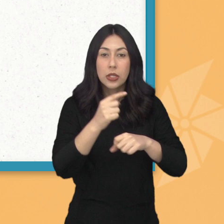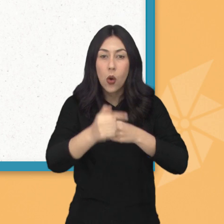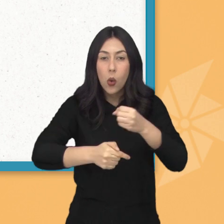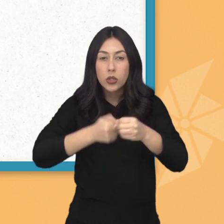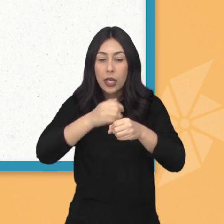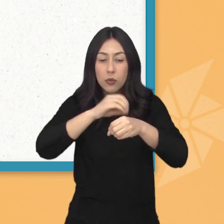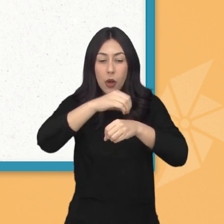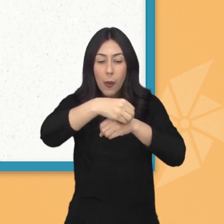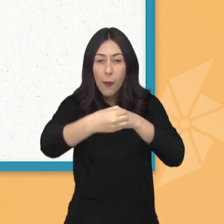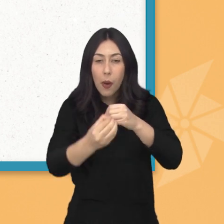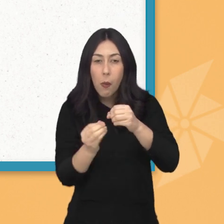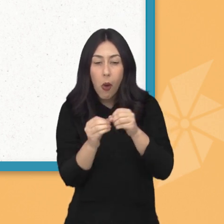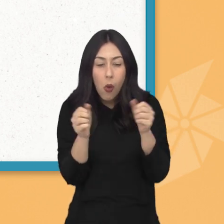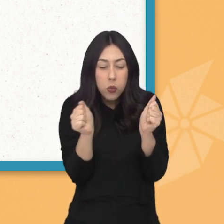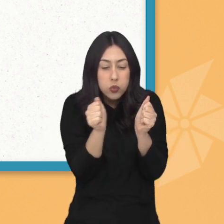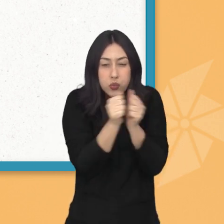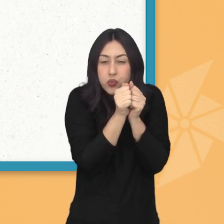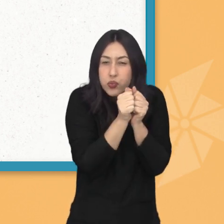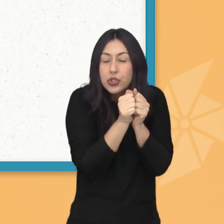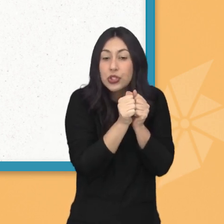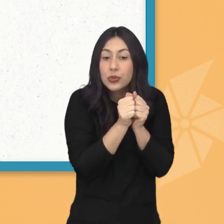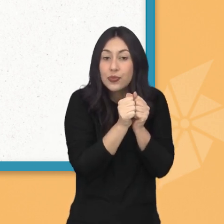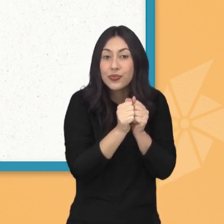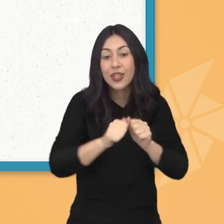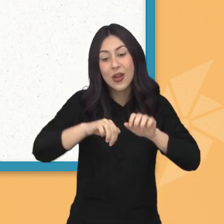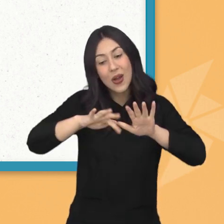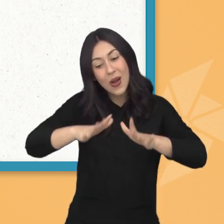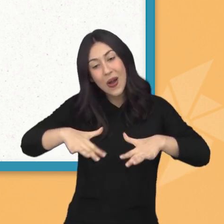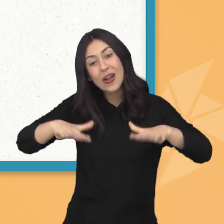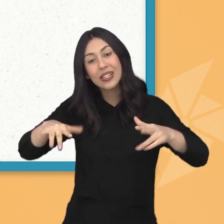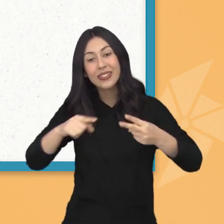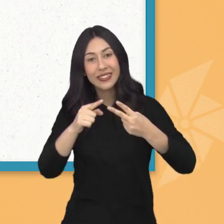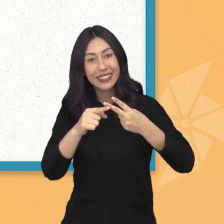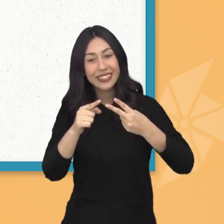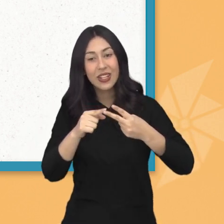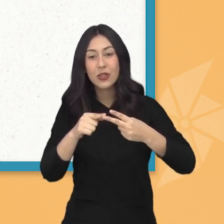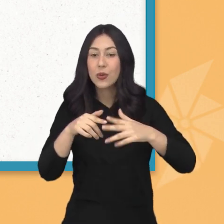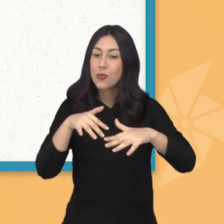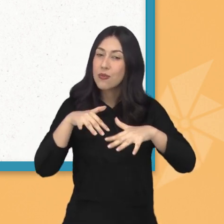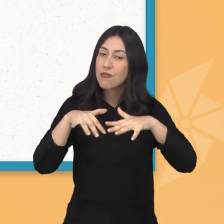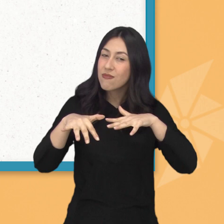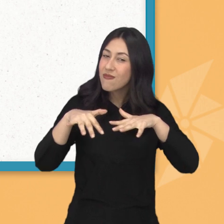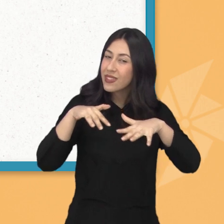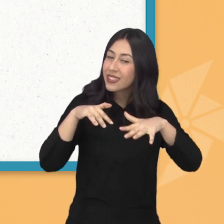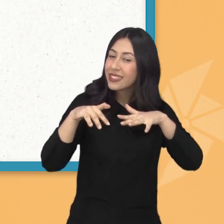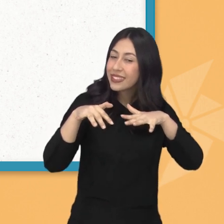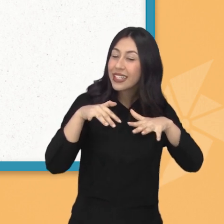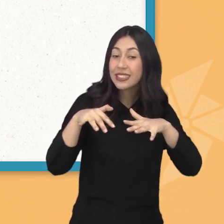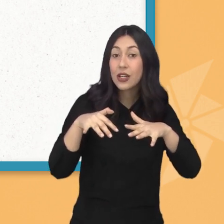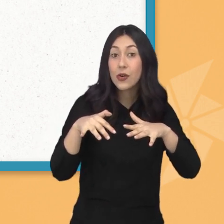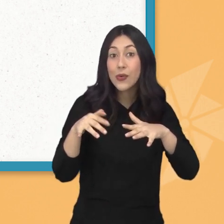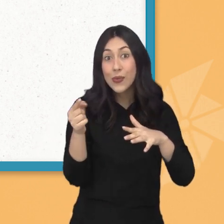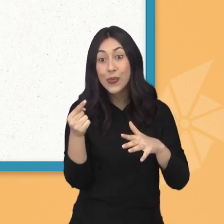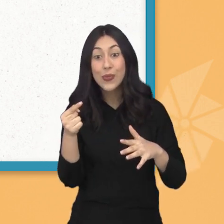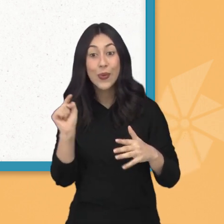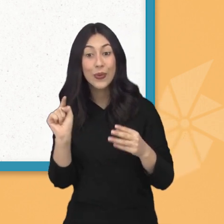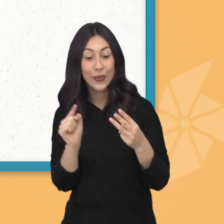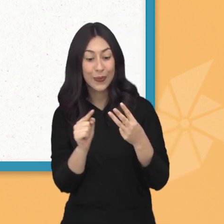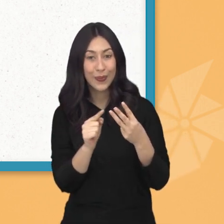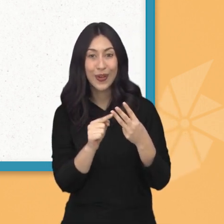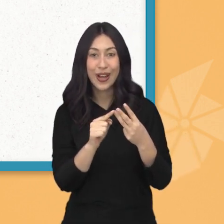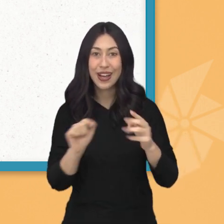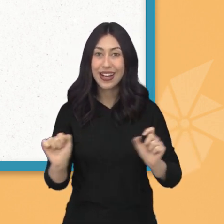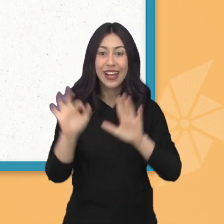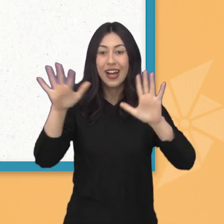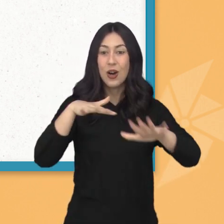agregadas e bem perto umas das outras. No estado líquido, elas já começam a ter um pouco mais de agitação. E por fim, no estado gasoso, elas